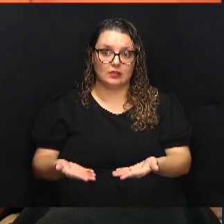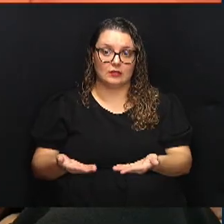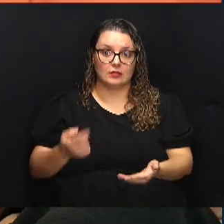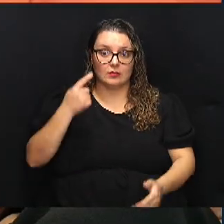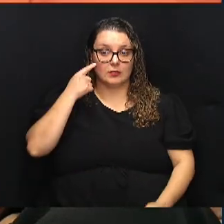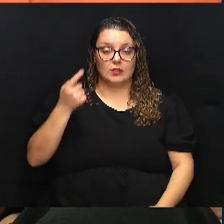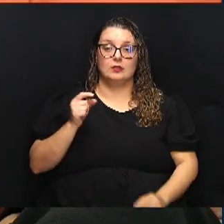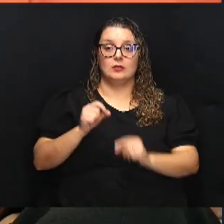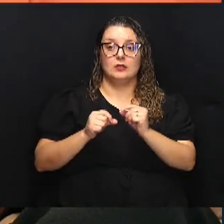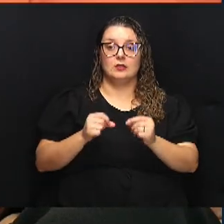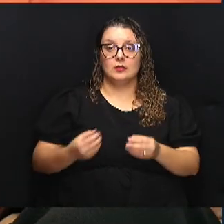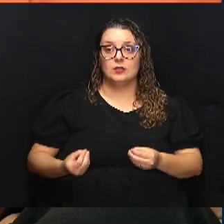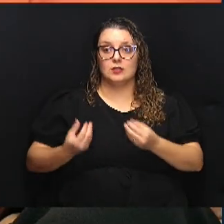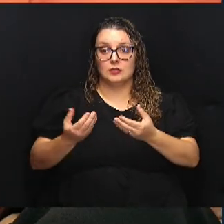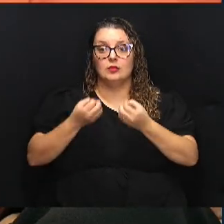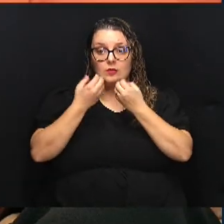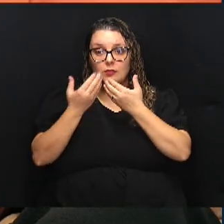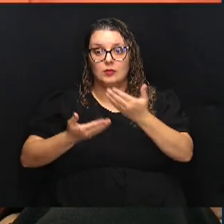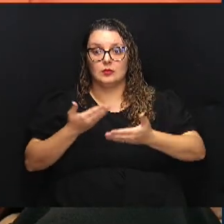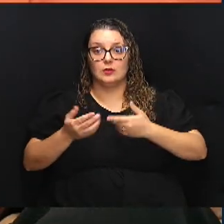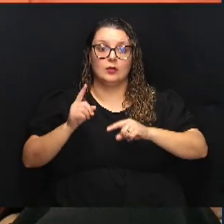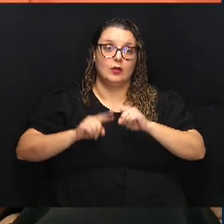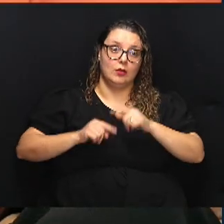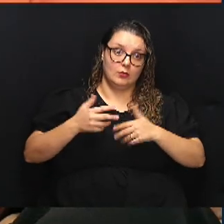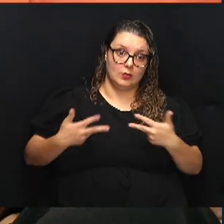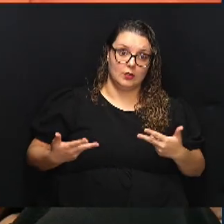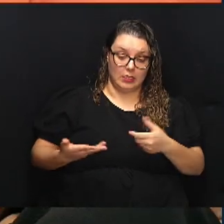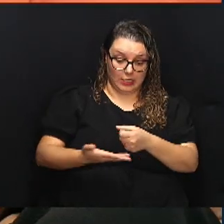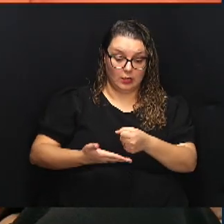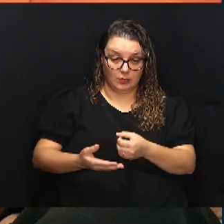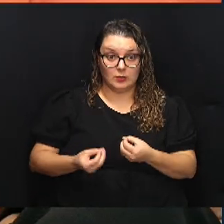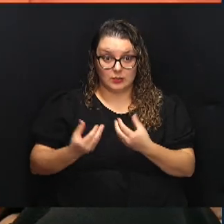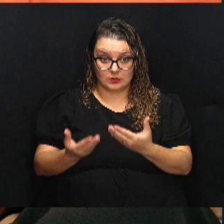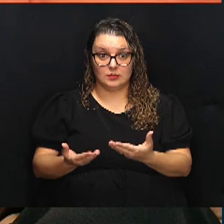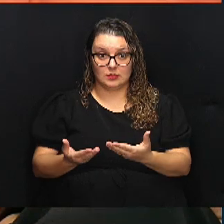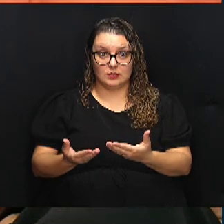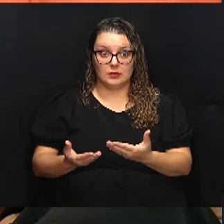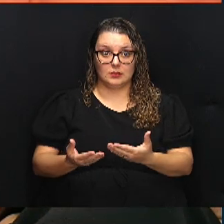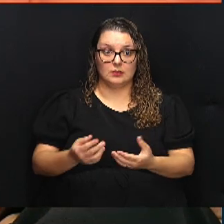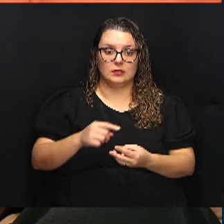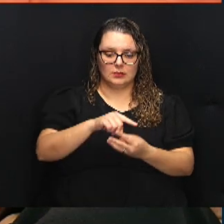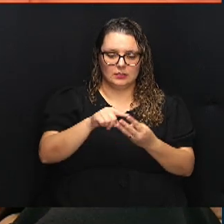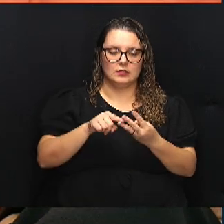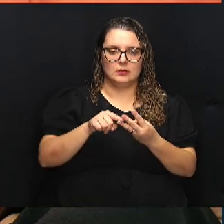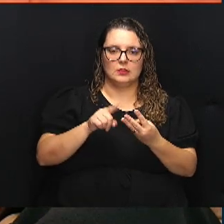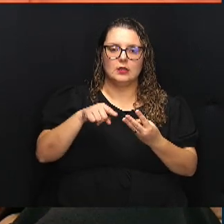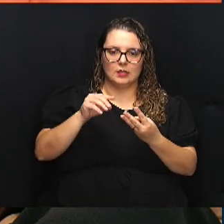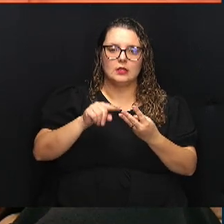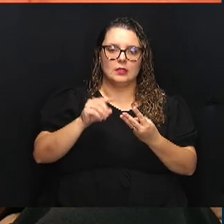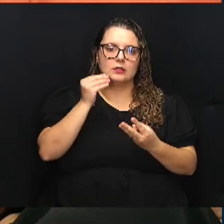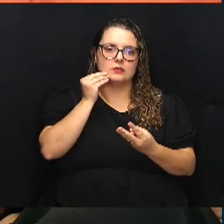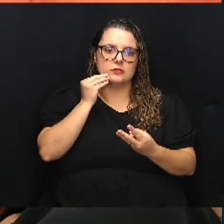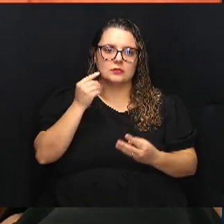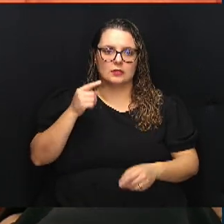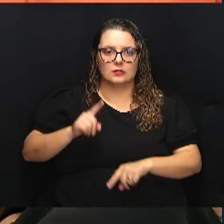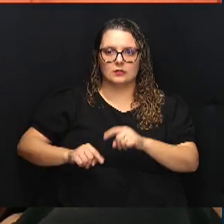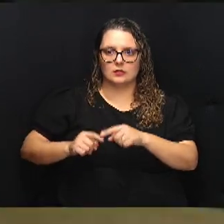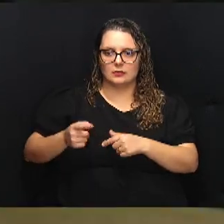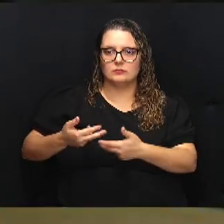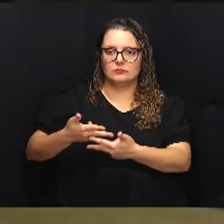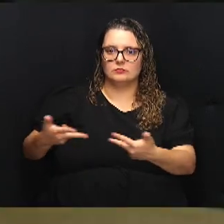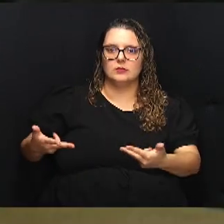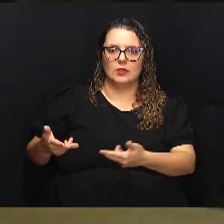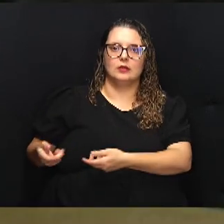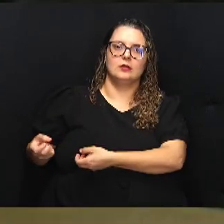que você entrega um bom serviço ou um bom produto, que isso é o mínimo a ser entregue, das três ali, testar no mercado. Muito